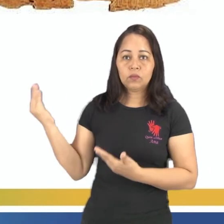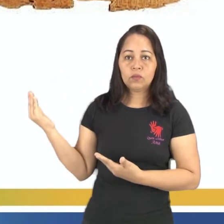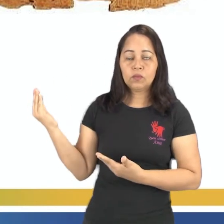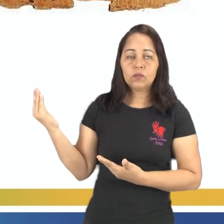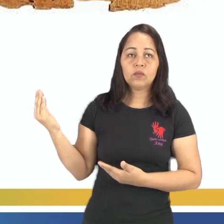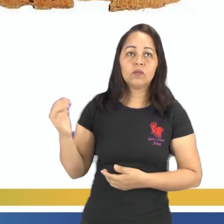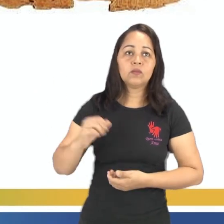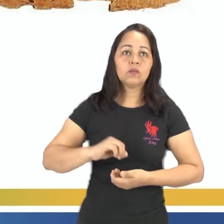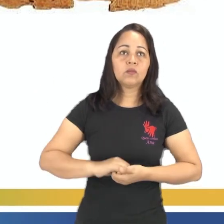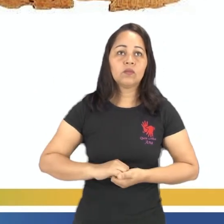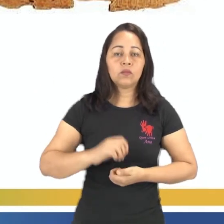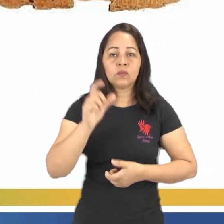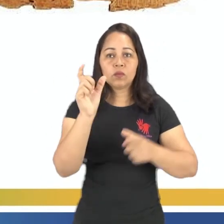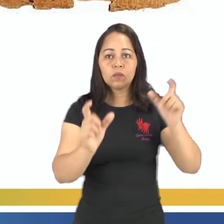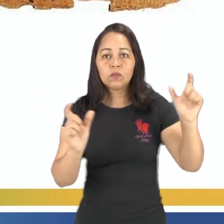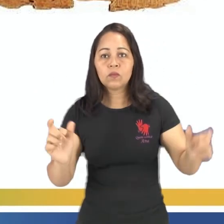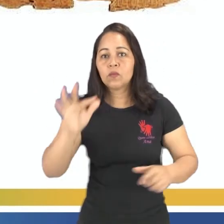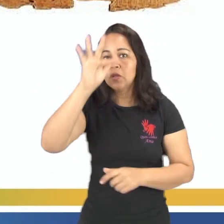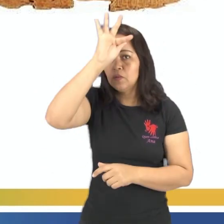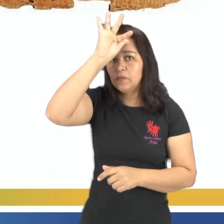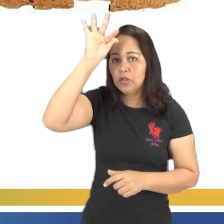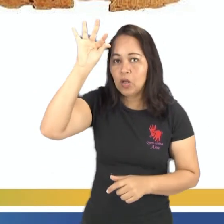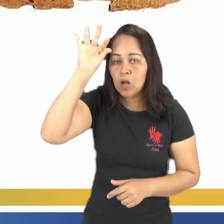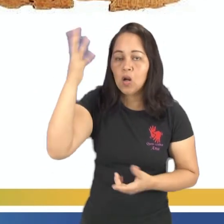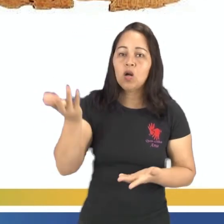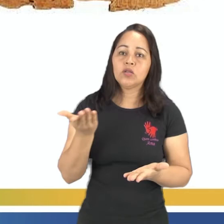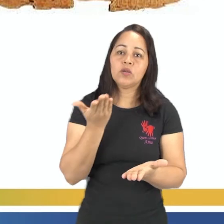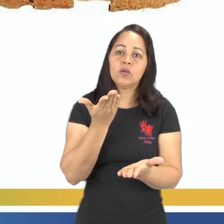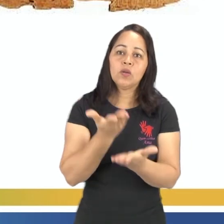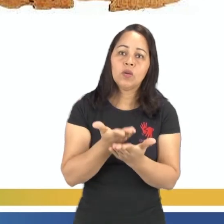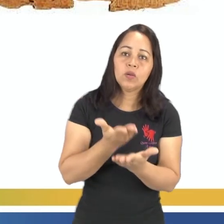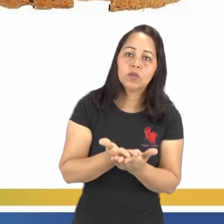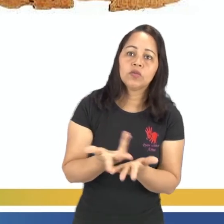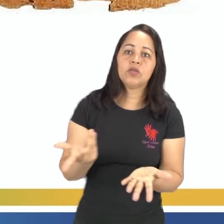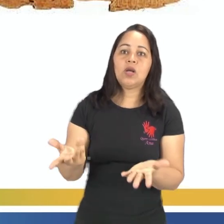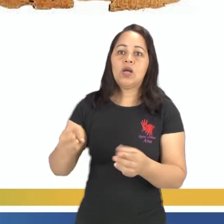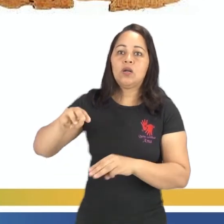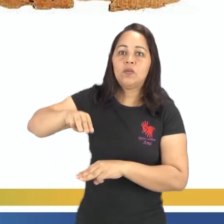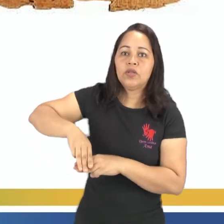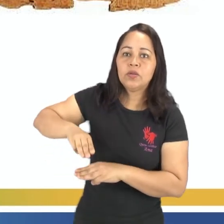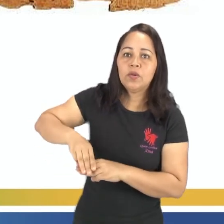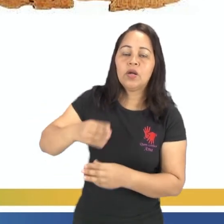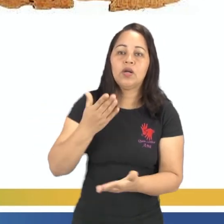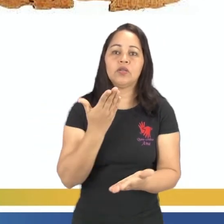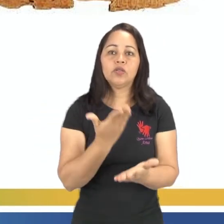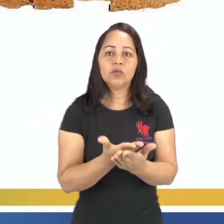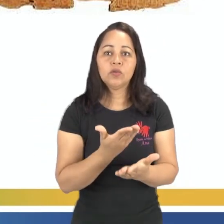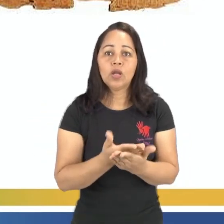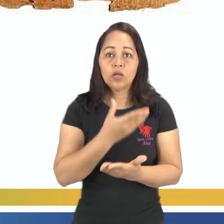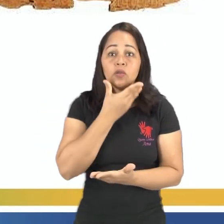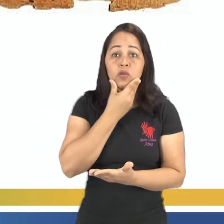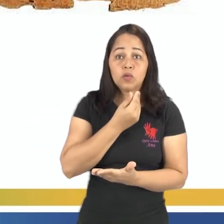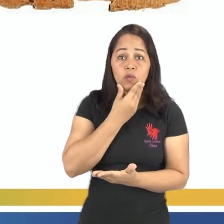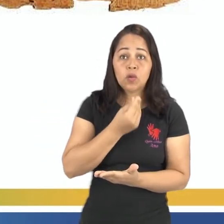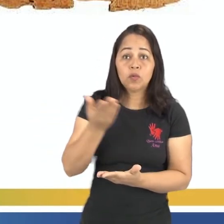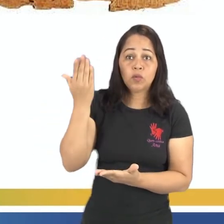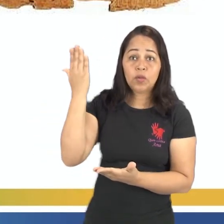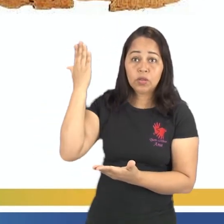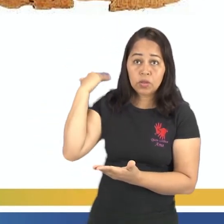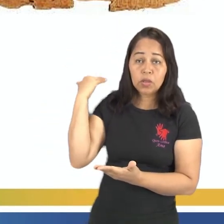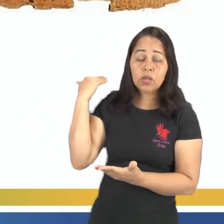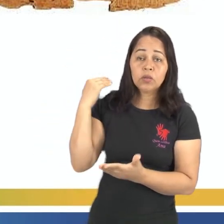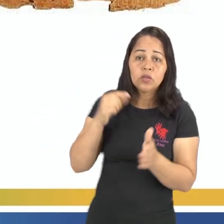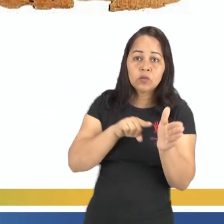personagens, filósofos, matemáticos, estudiosos da época, trouxeram grandes